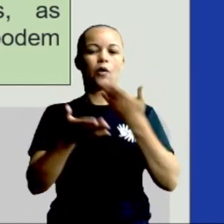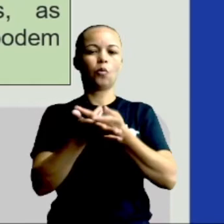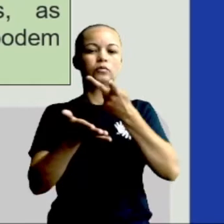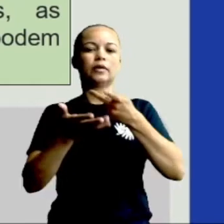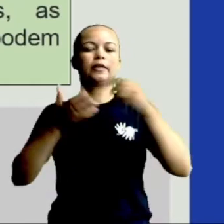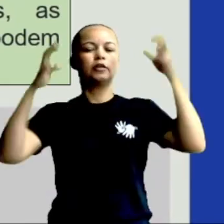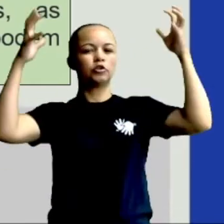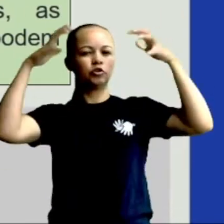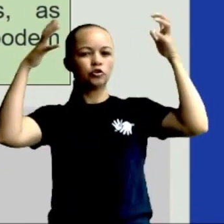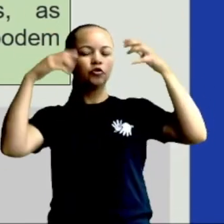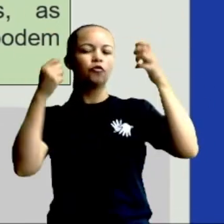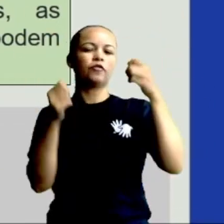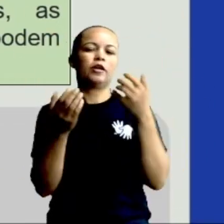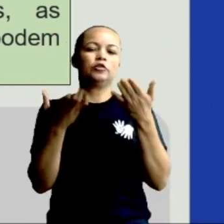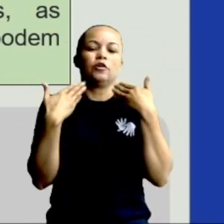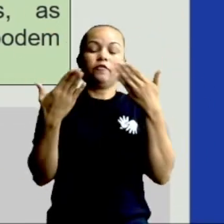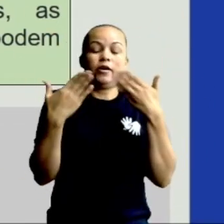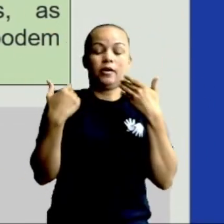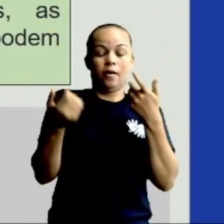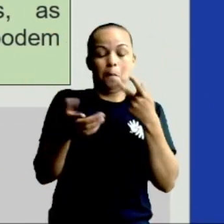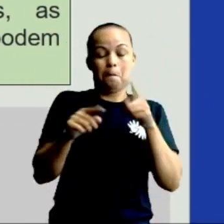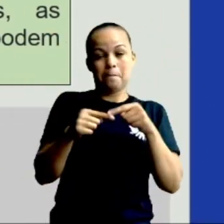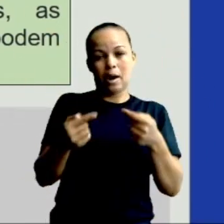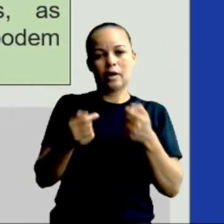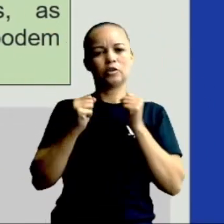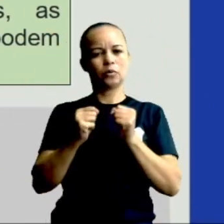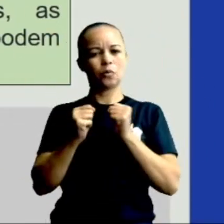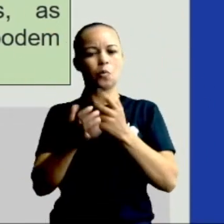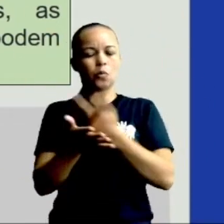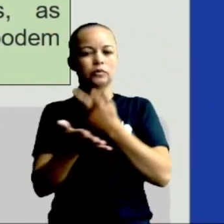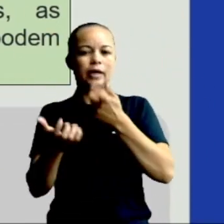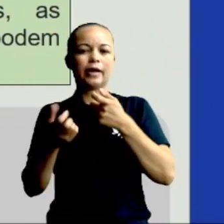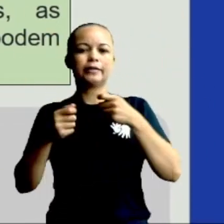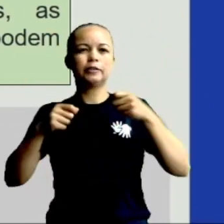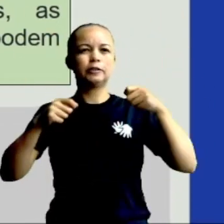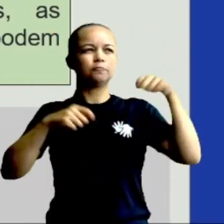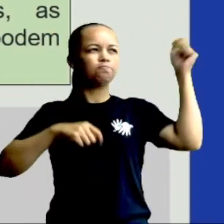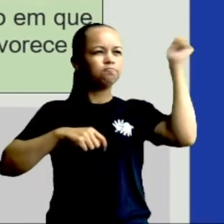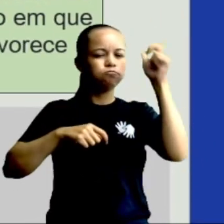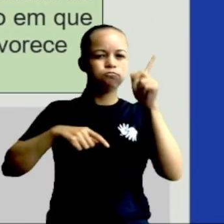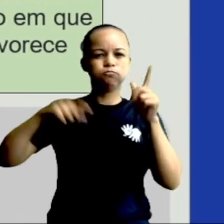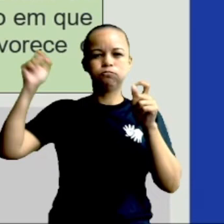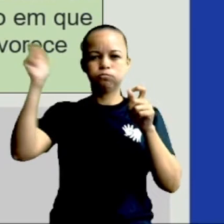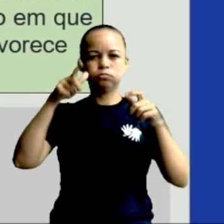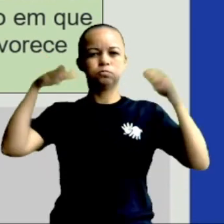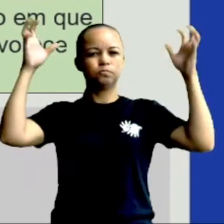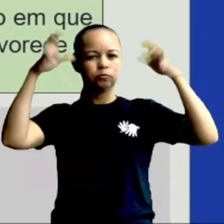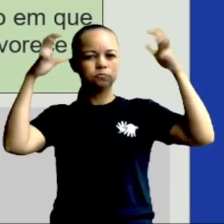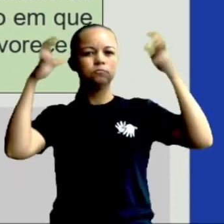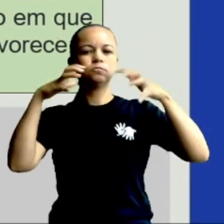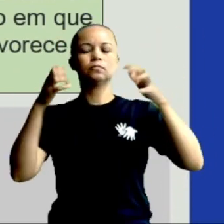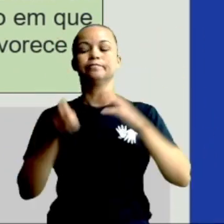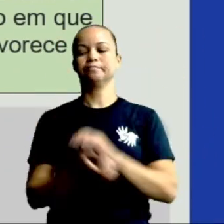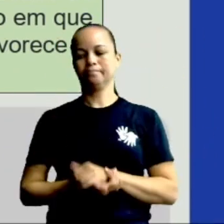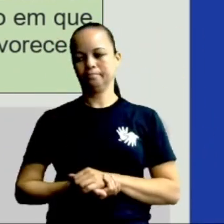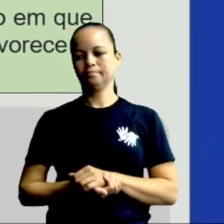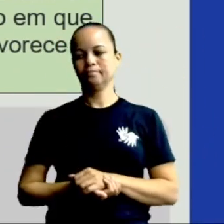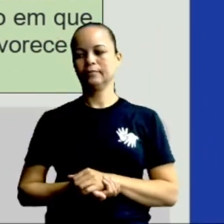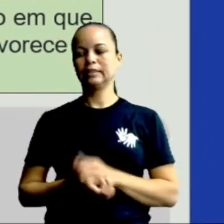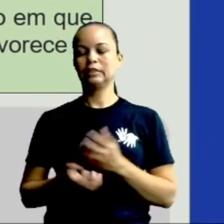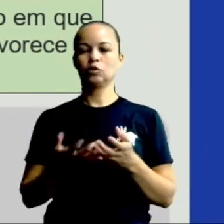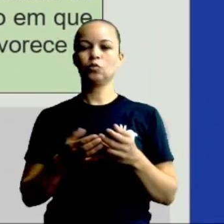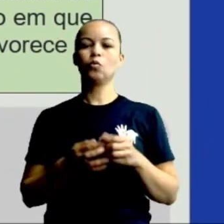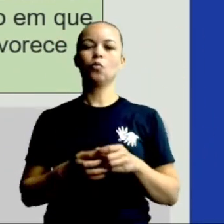famosas chuvas de verão, mas também pode ocorrer grandes tempestades e trovoadas. O outono